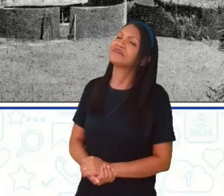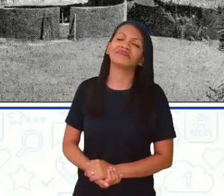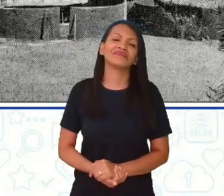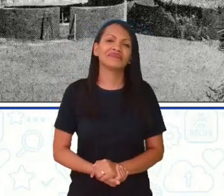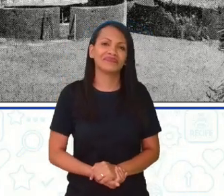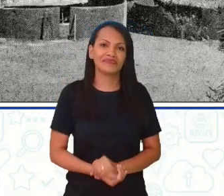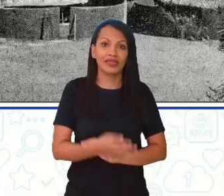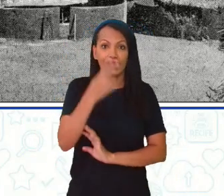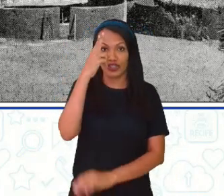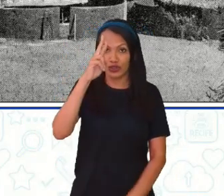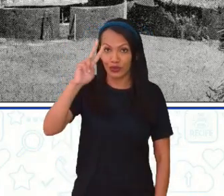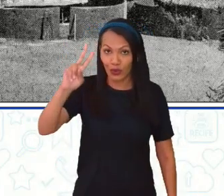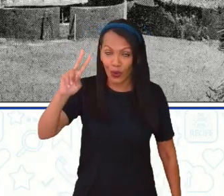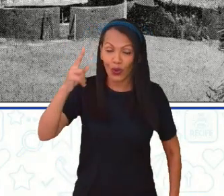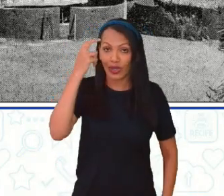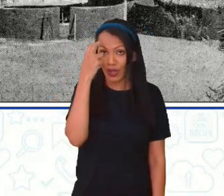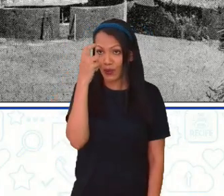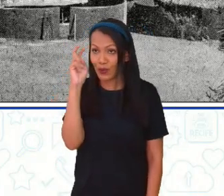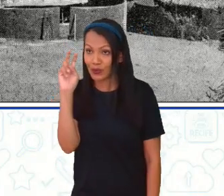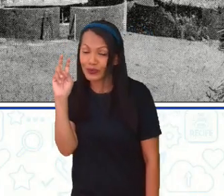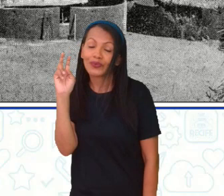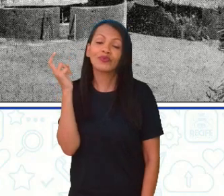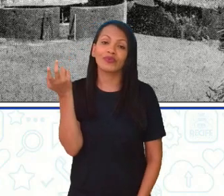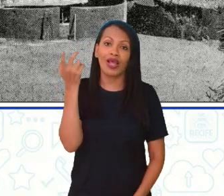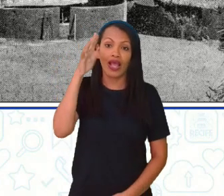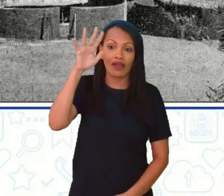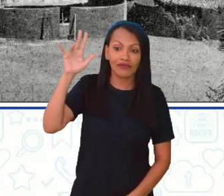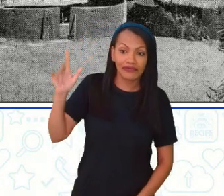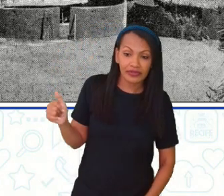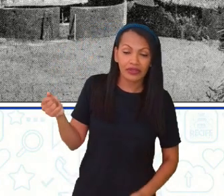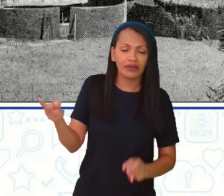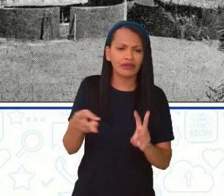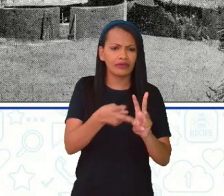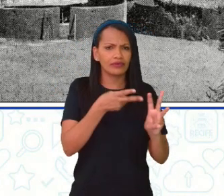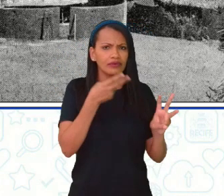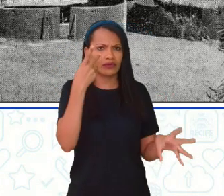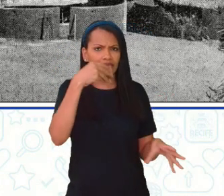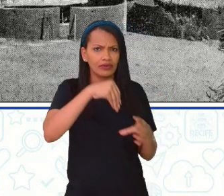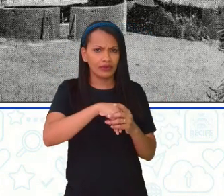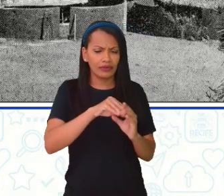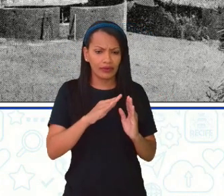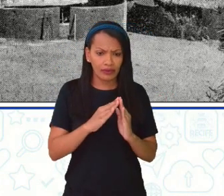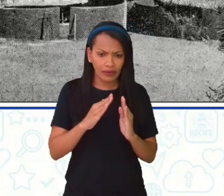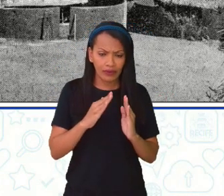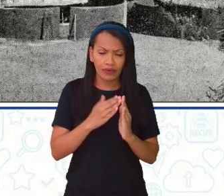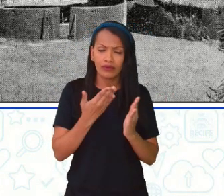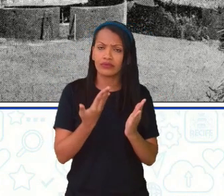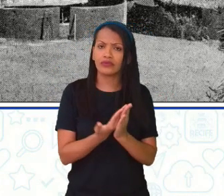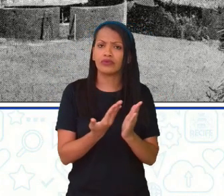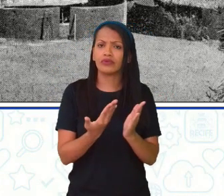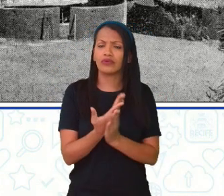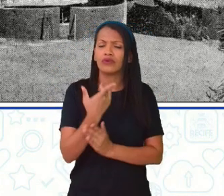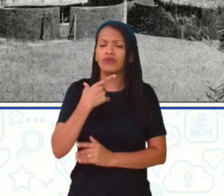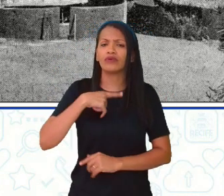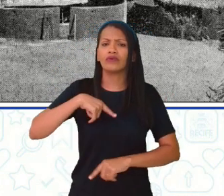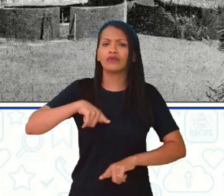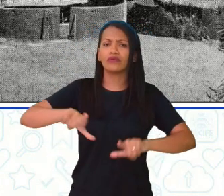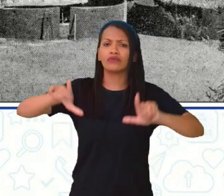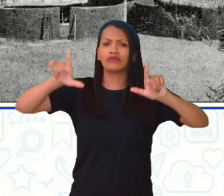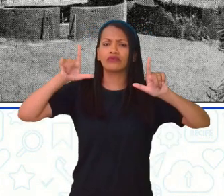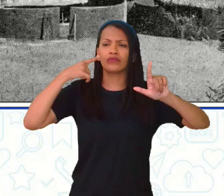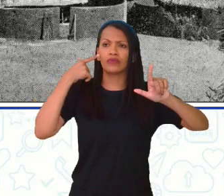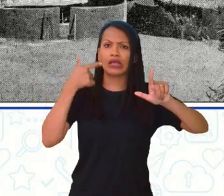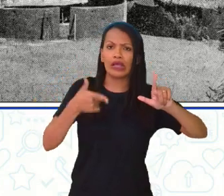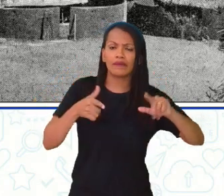cultura africana e indígena, professor Gilson, nas escolas. Então eu trago para vocês aí um painel, né? Um